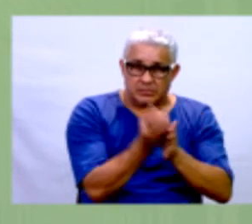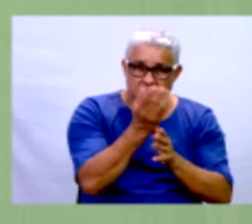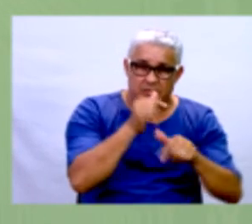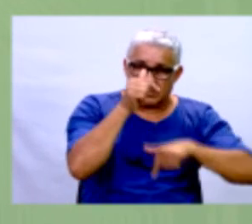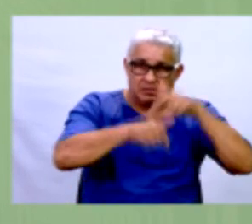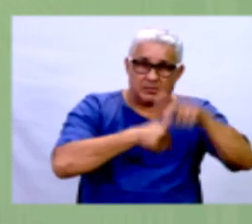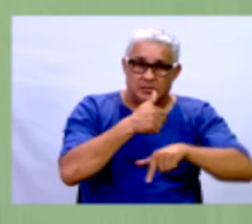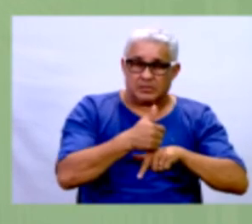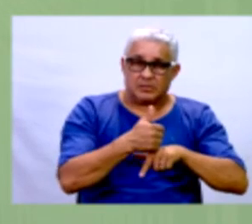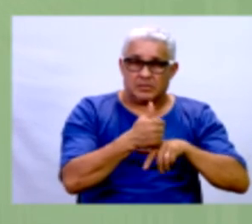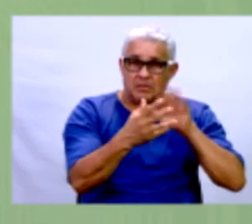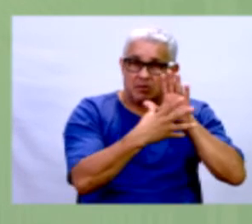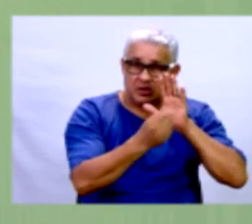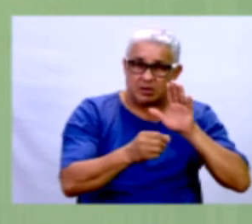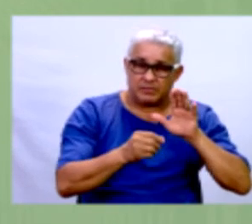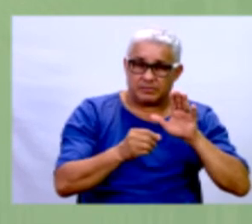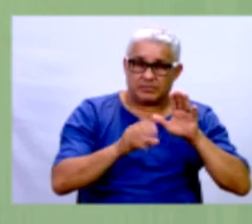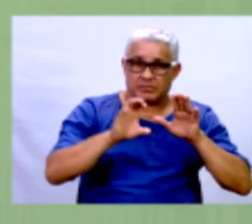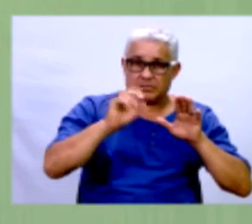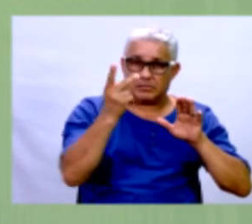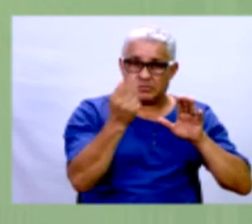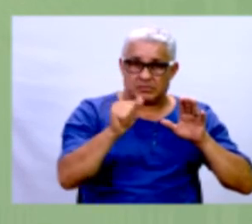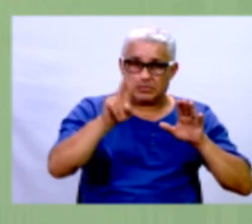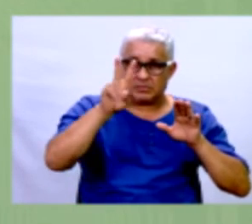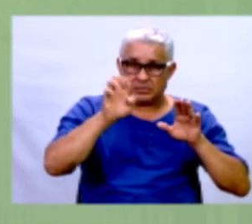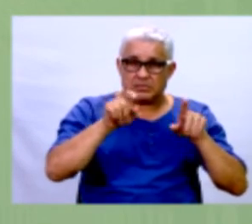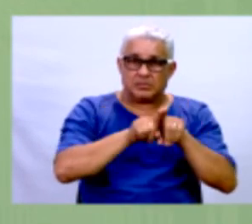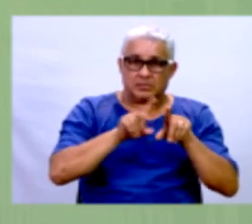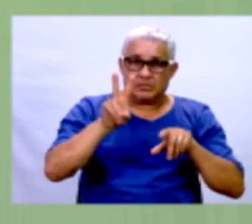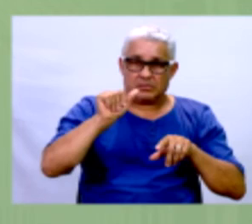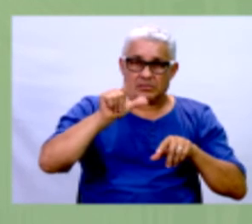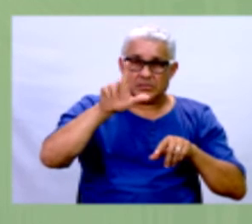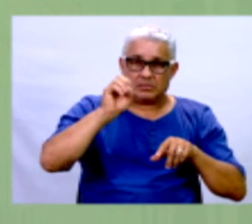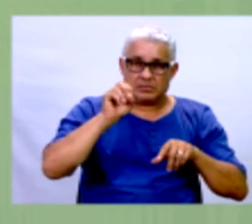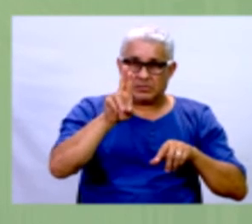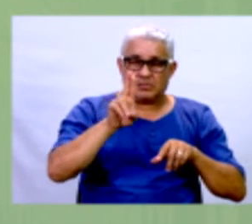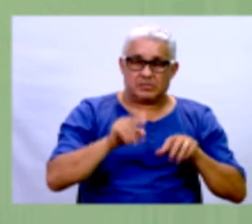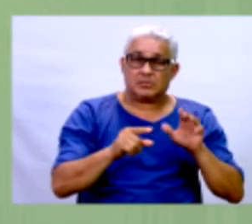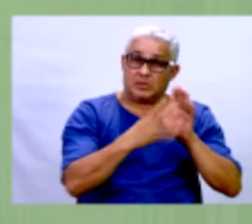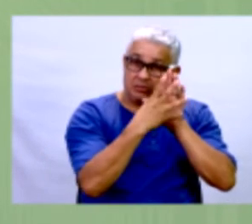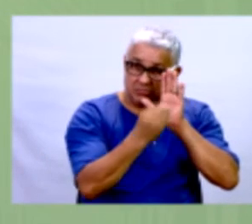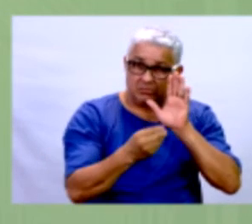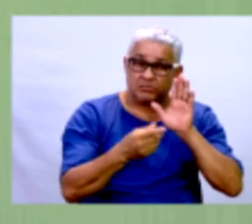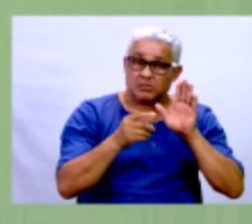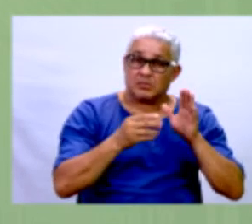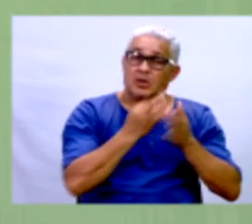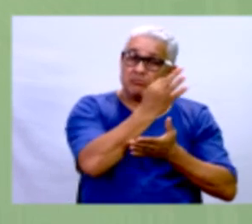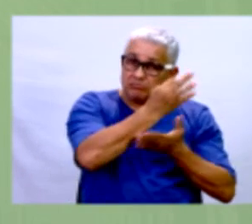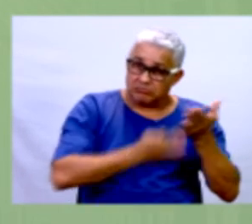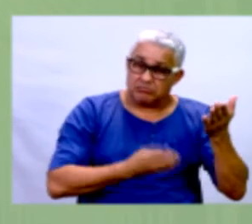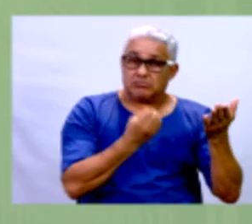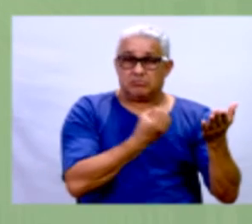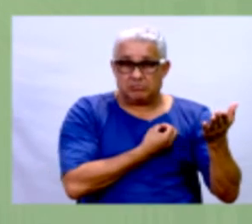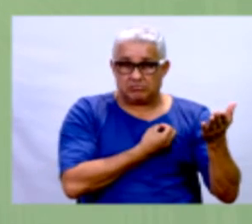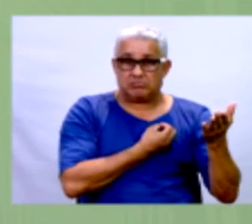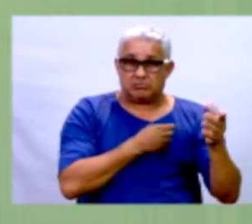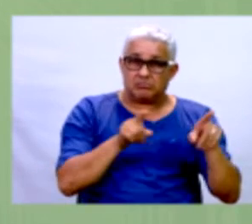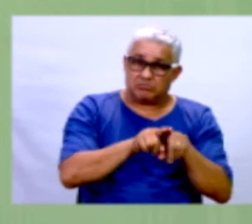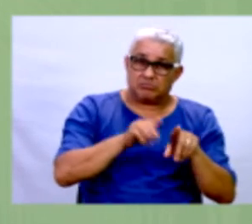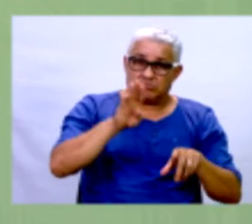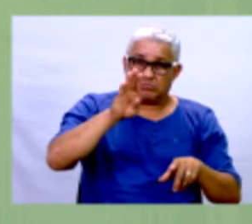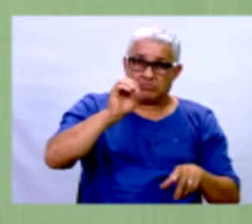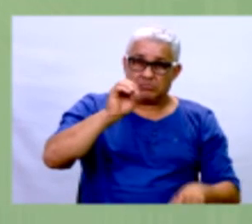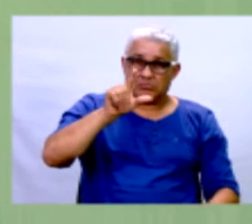trabalhar nesse padrão chave e valor que a gente veio trabalhando. E o formato ele pode ser esse, texto, número e booleano,